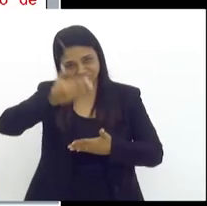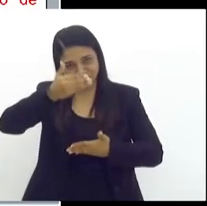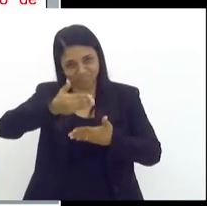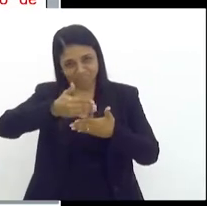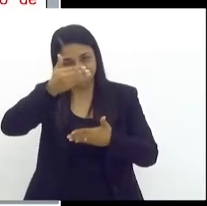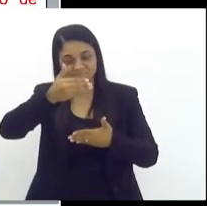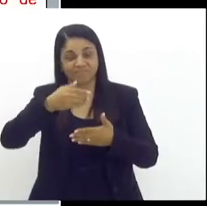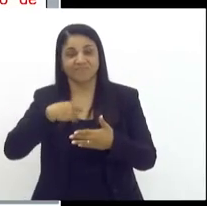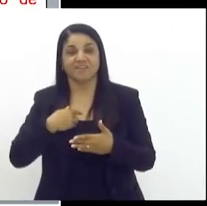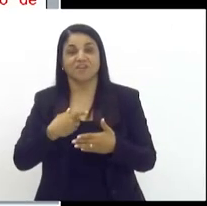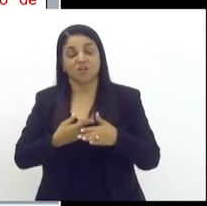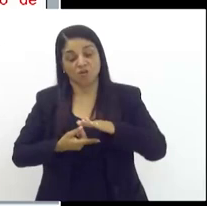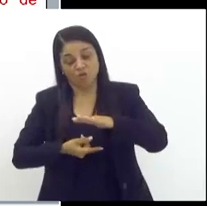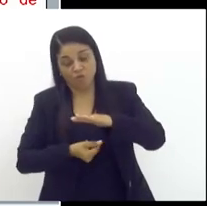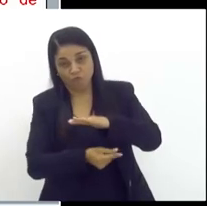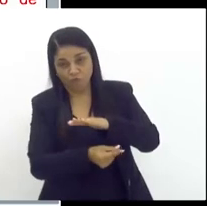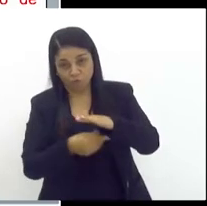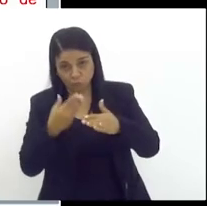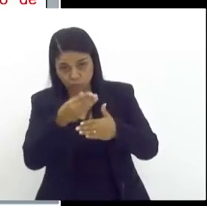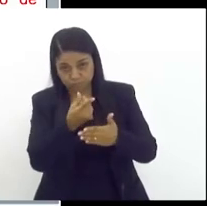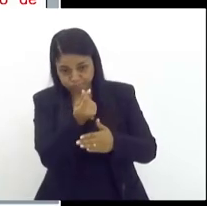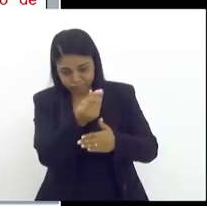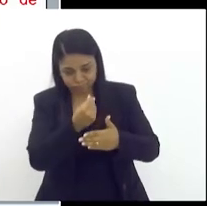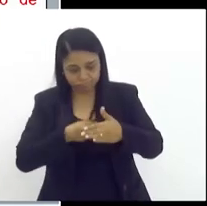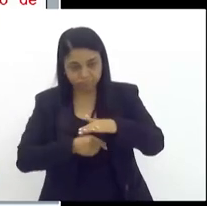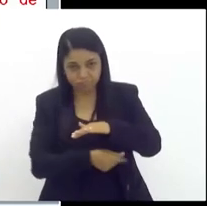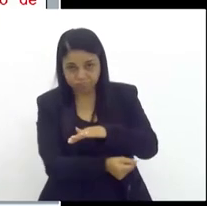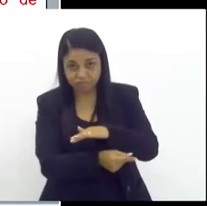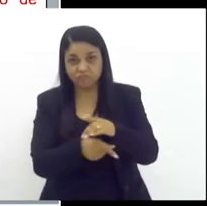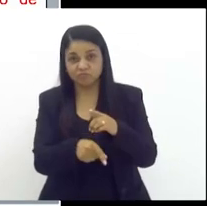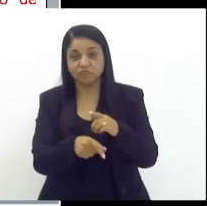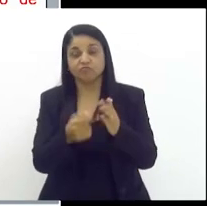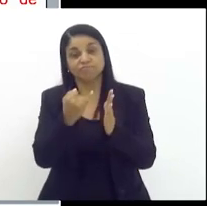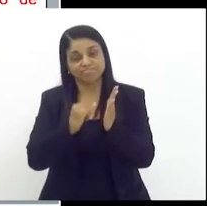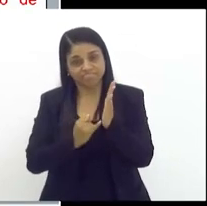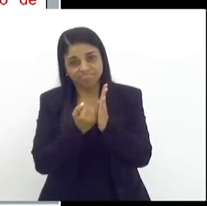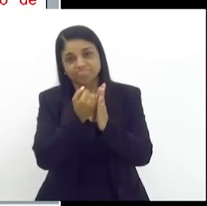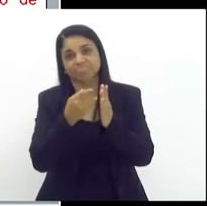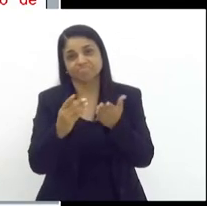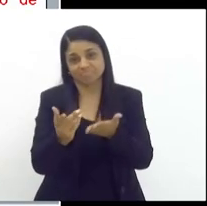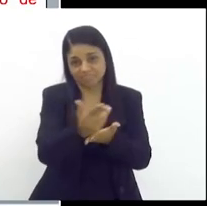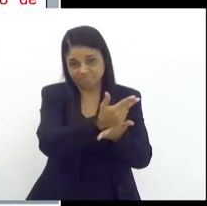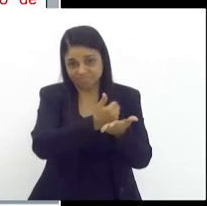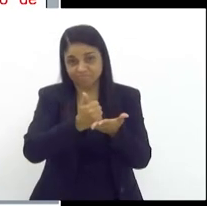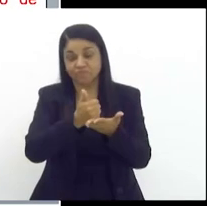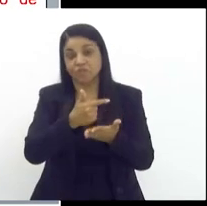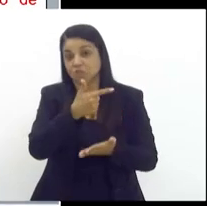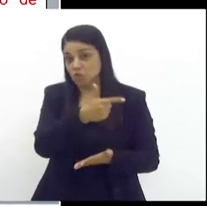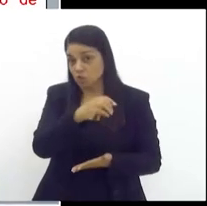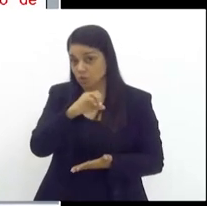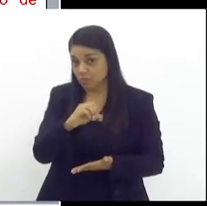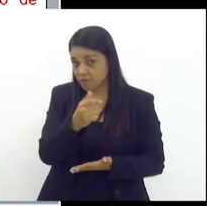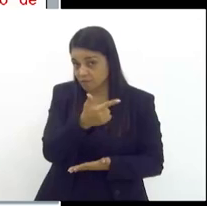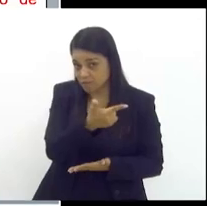fundo de compensação dos benefícios fiscais ainda em 2026 começa